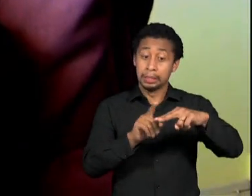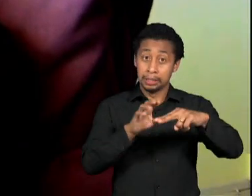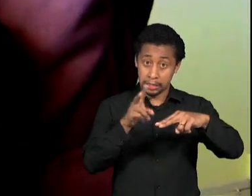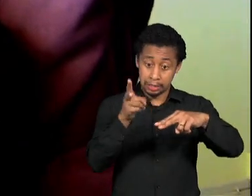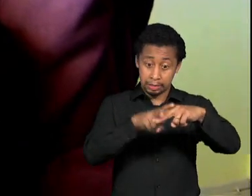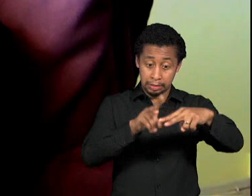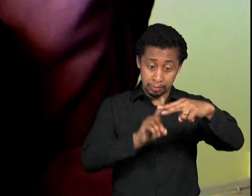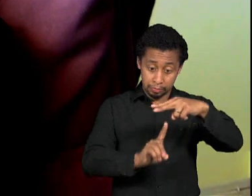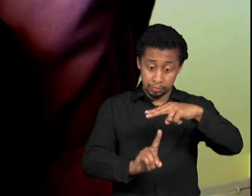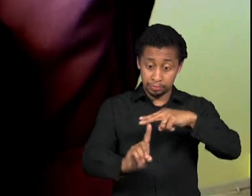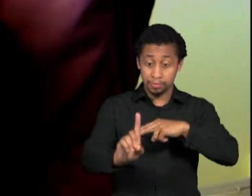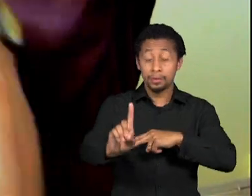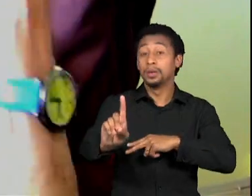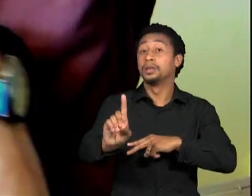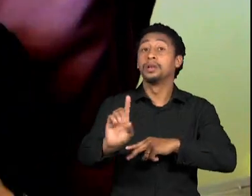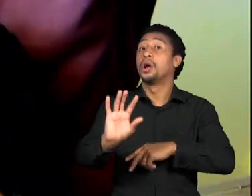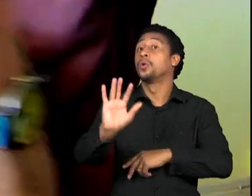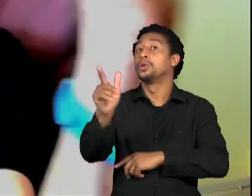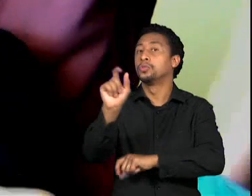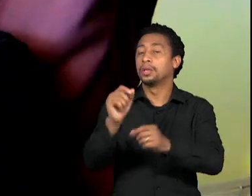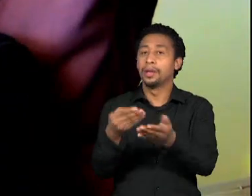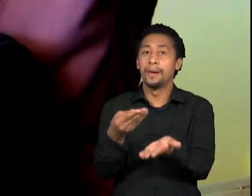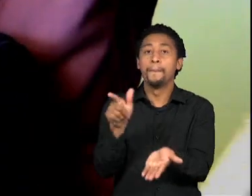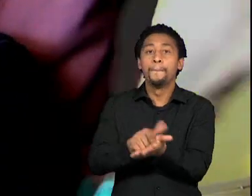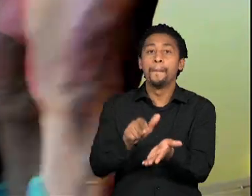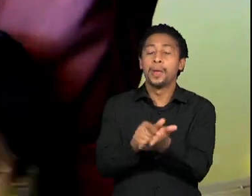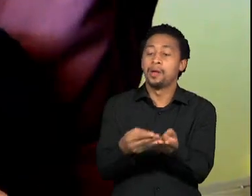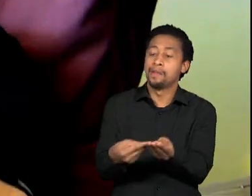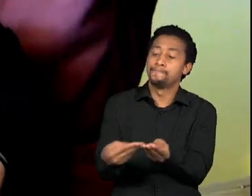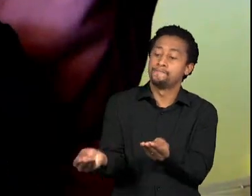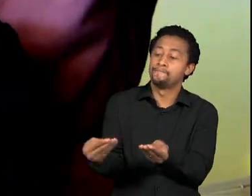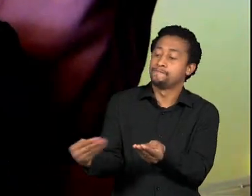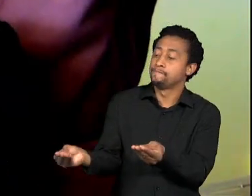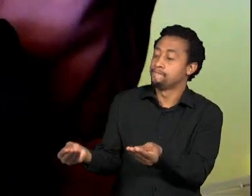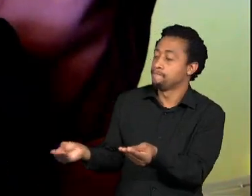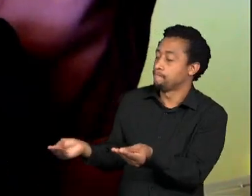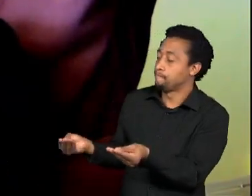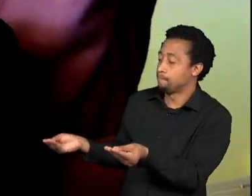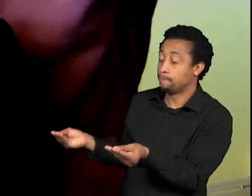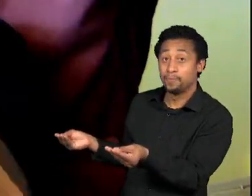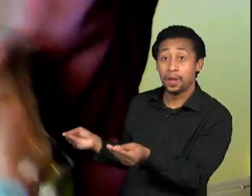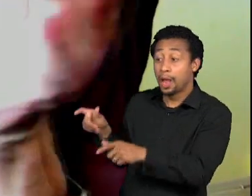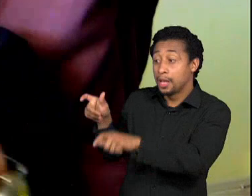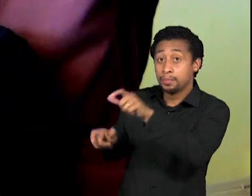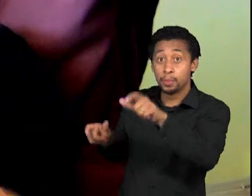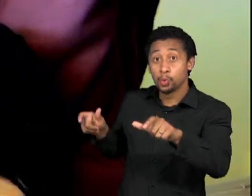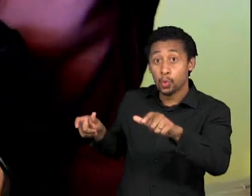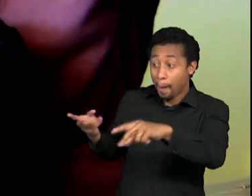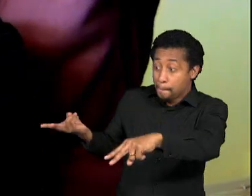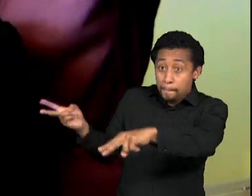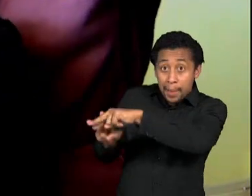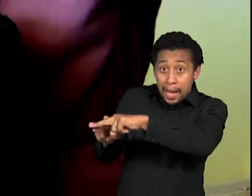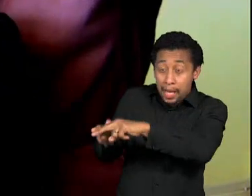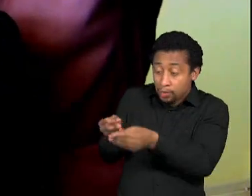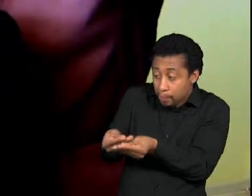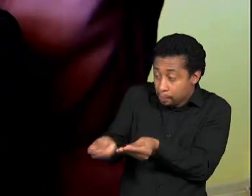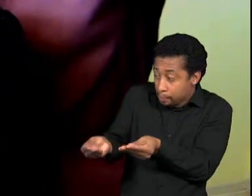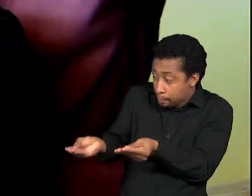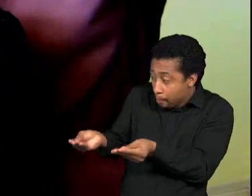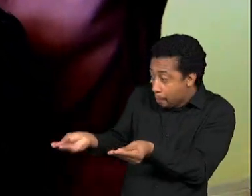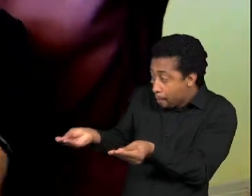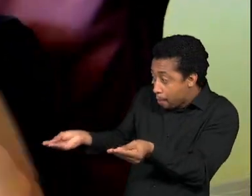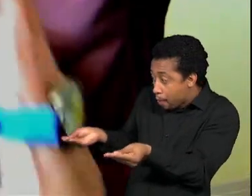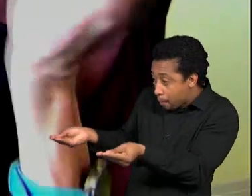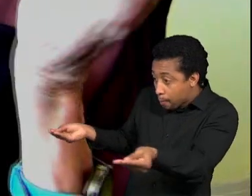o manuscrito nas pessoas, ou seja, presos que estão perto dele, presos estes